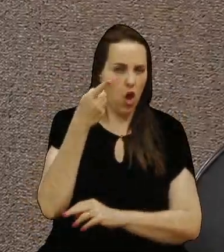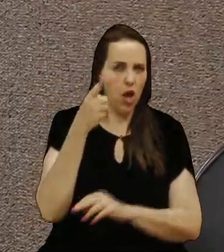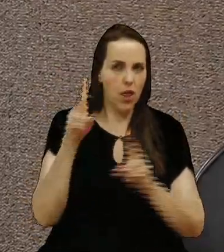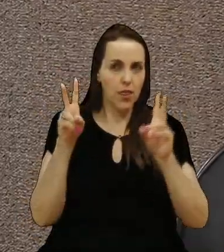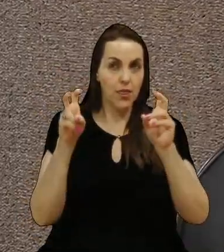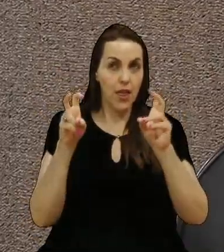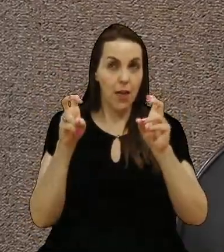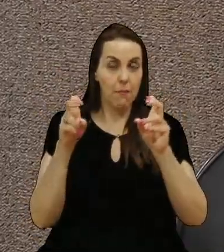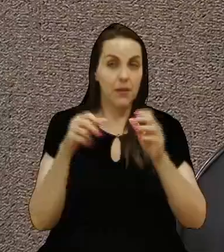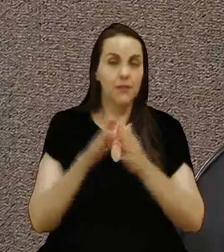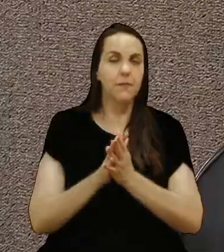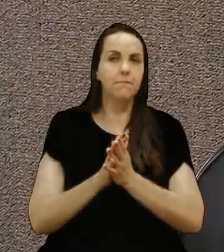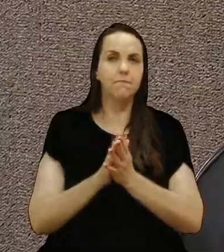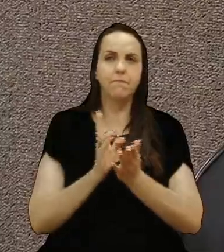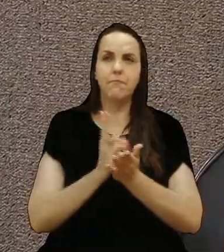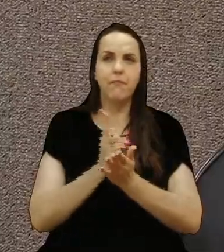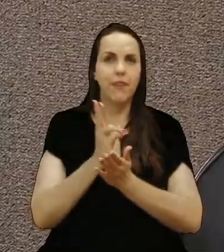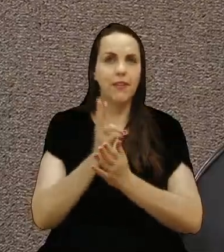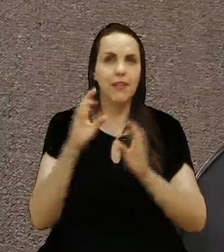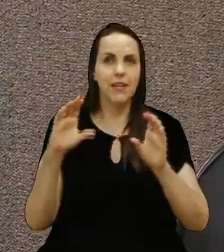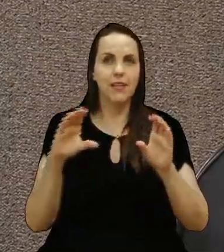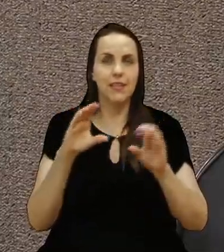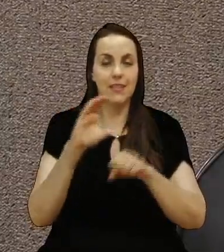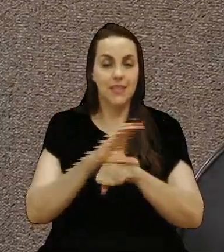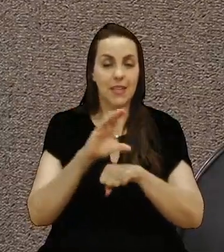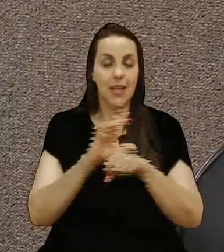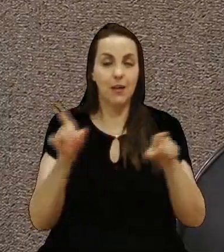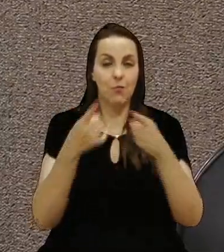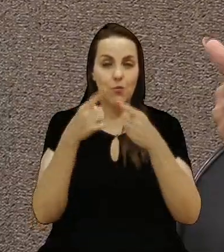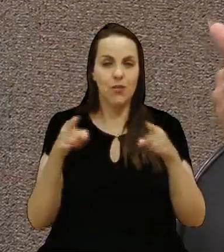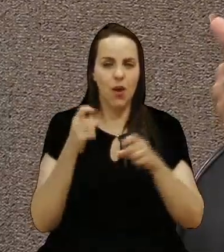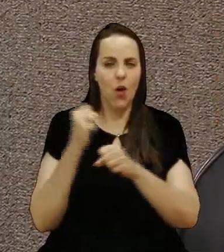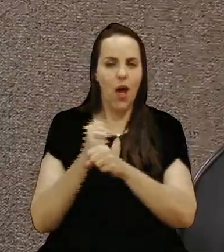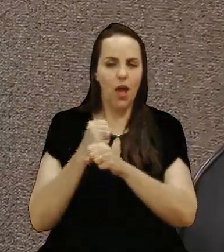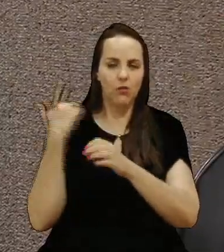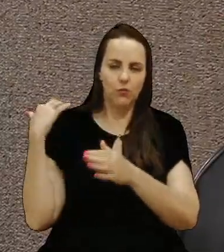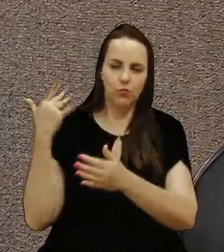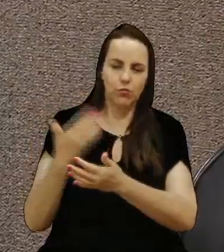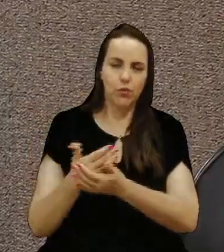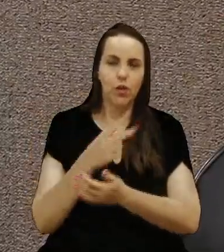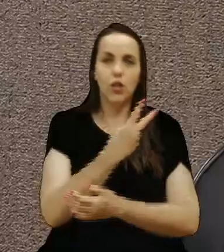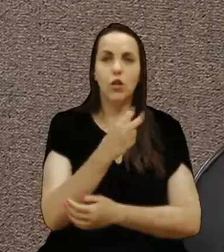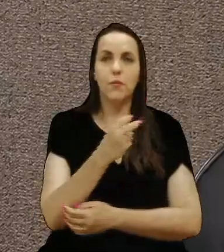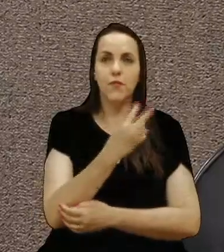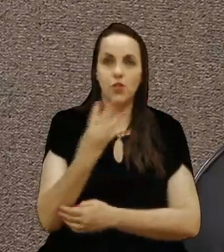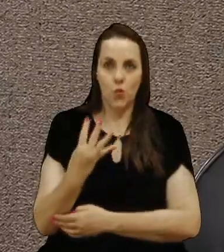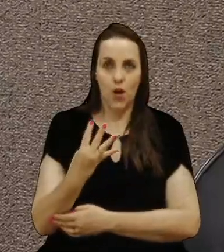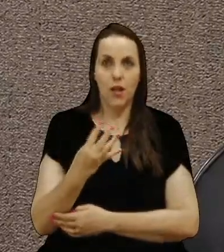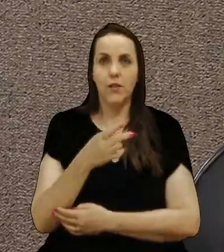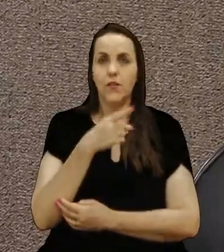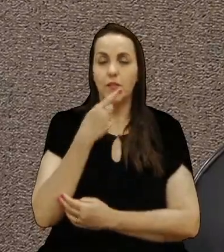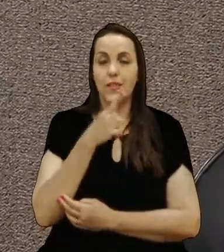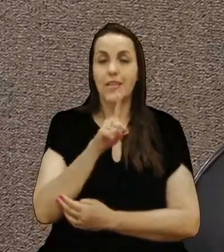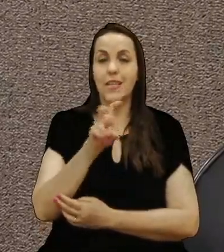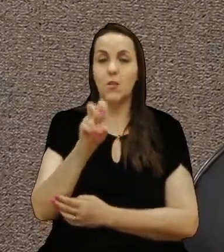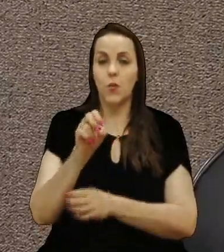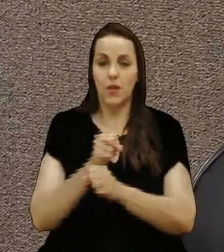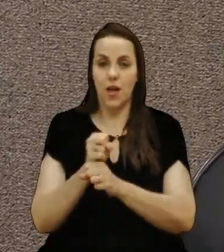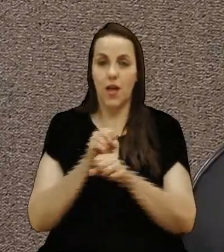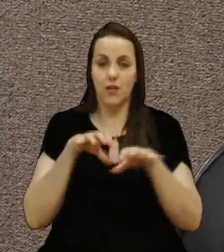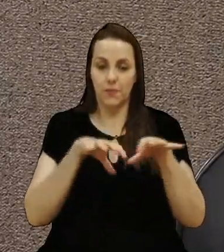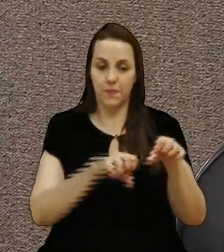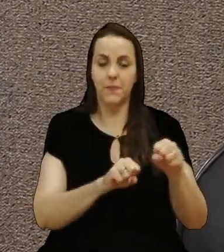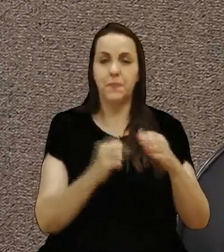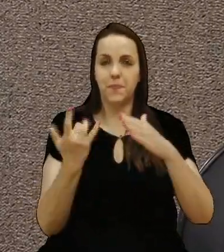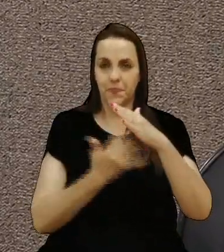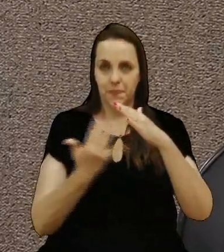que vêm sendo tratados pelo CETEC musical nos últimos anos. Em 2024, se falou dos 150 anos da imigração italiana no Rio